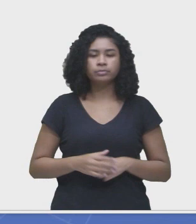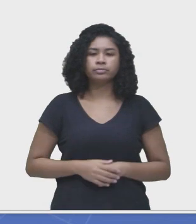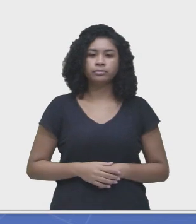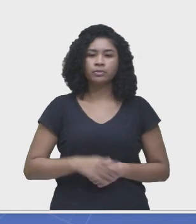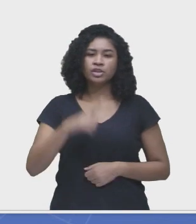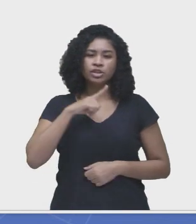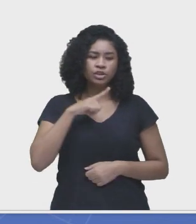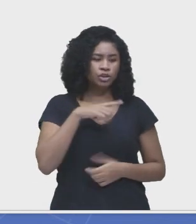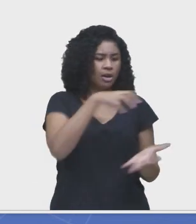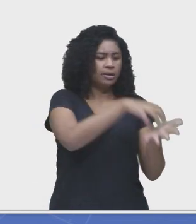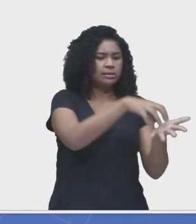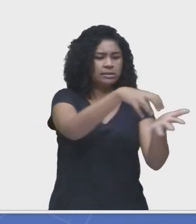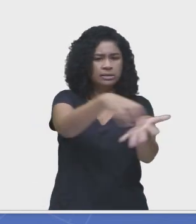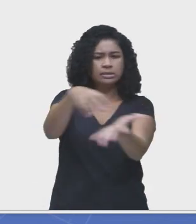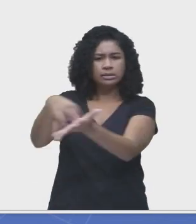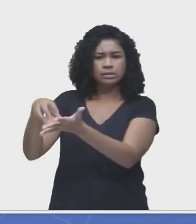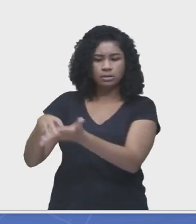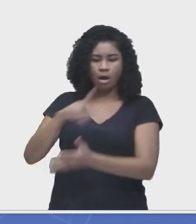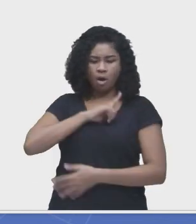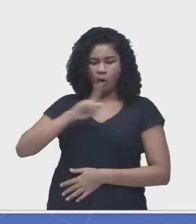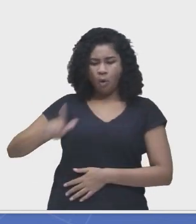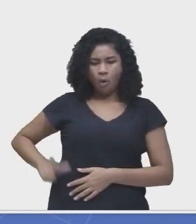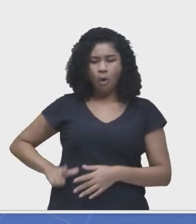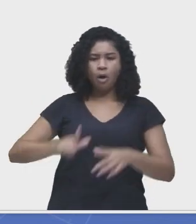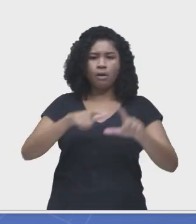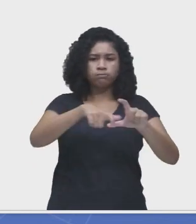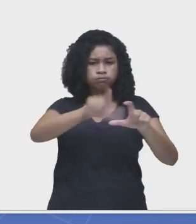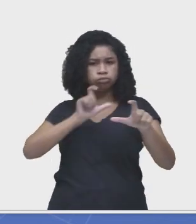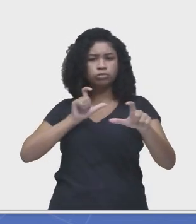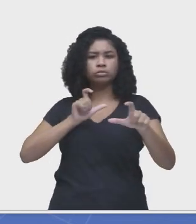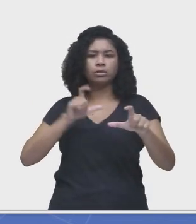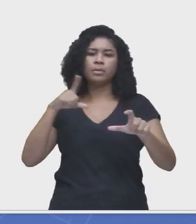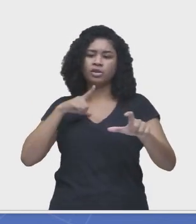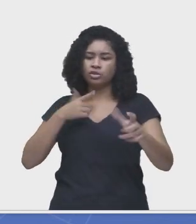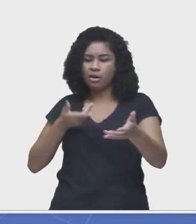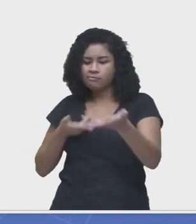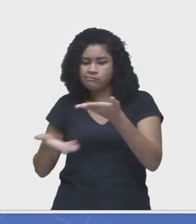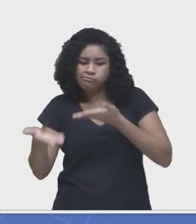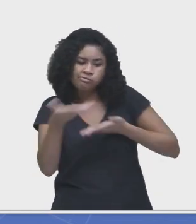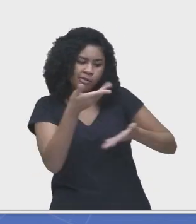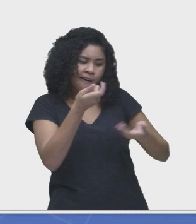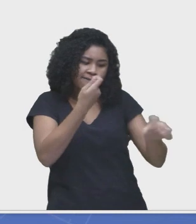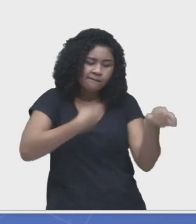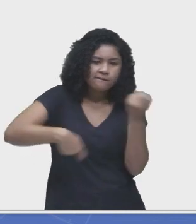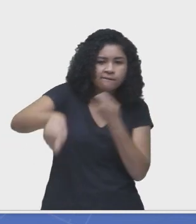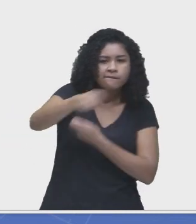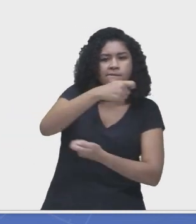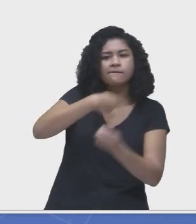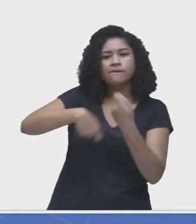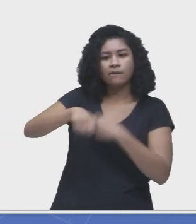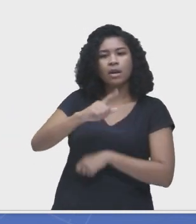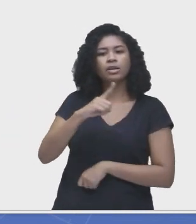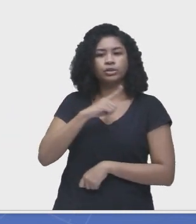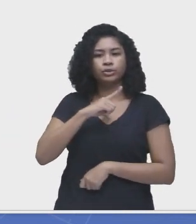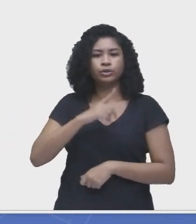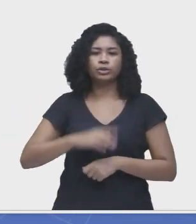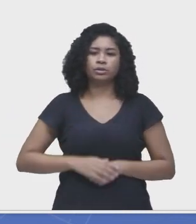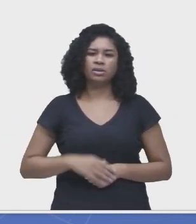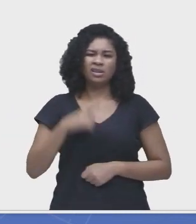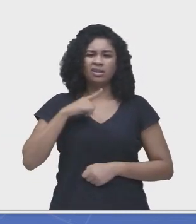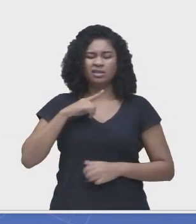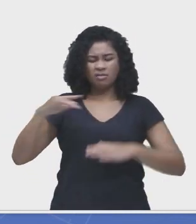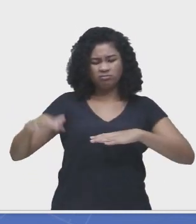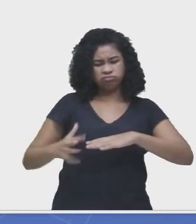império, independentes entre si, mas elas dialogavam muito bem no termo da economia. O relevo acidentado isolava